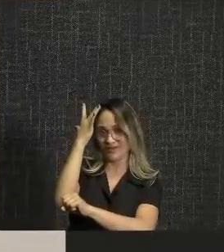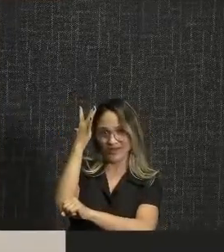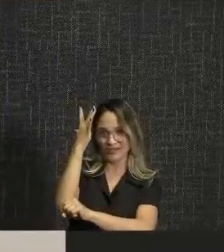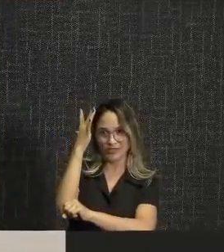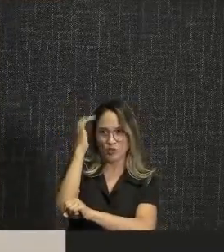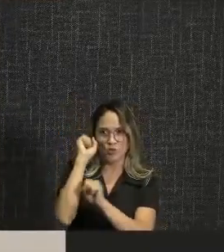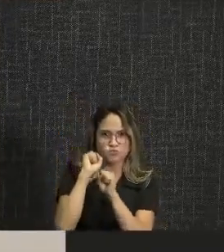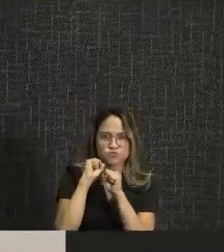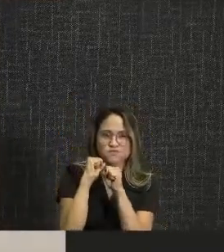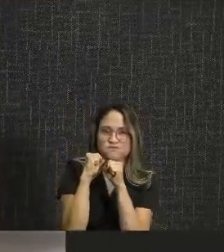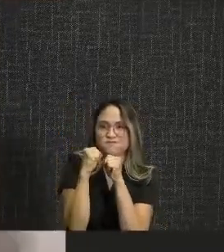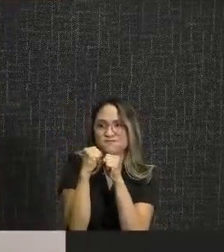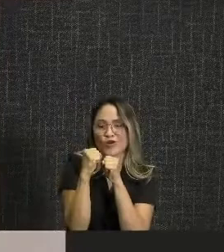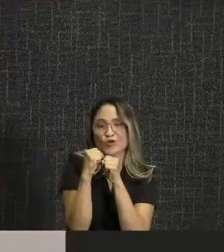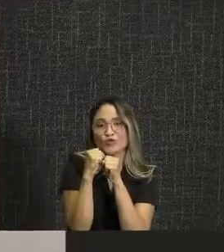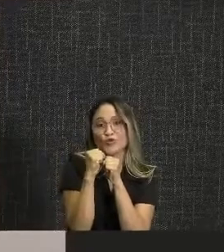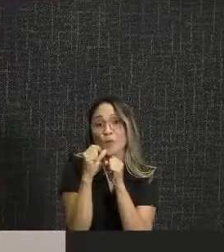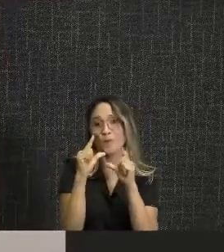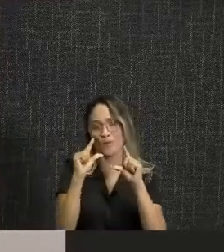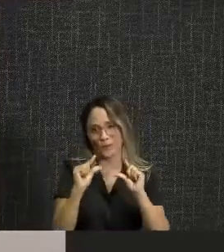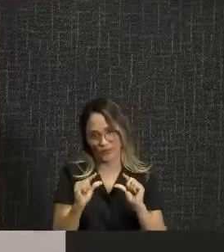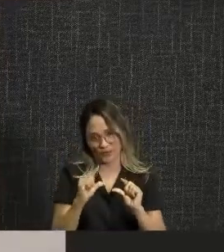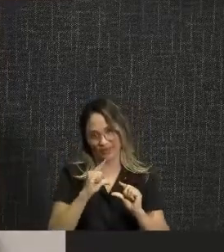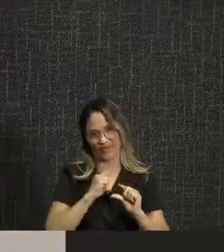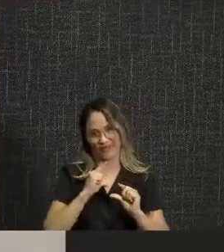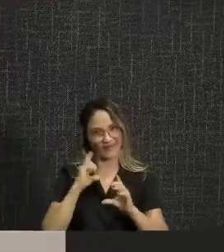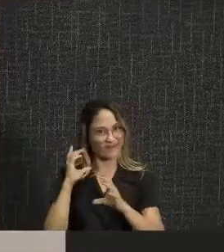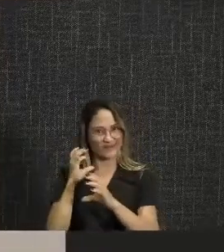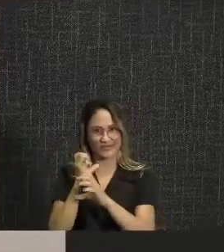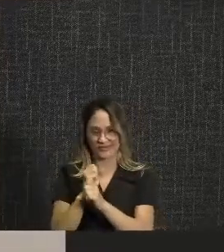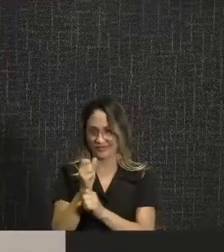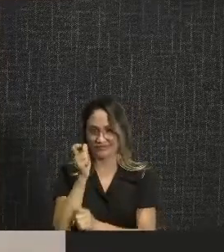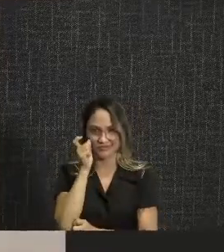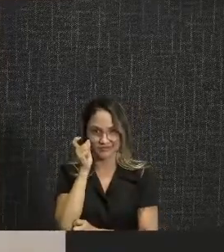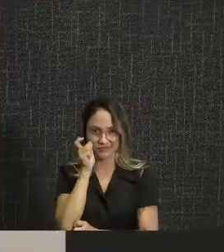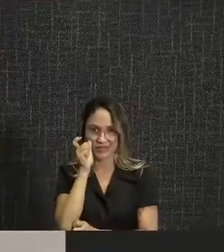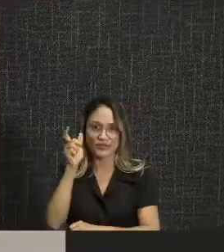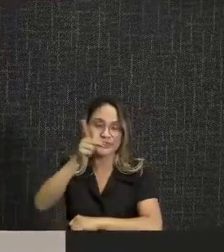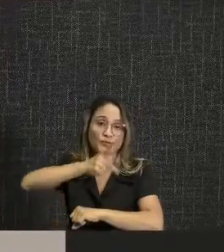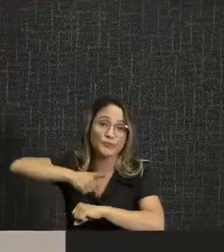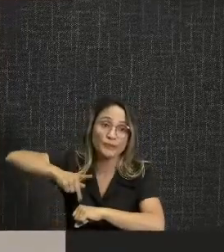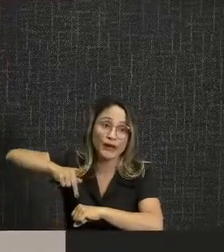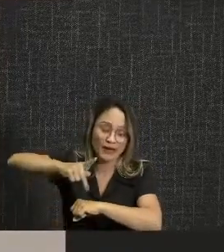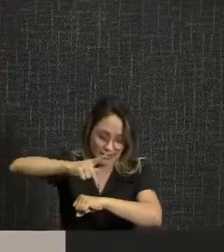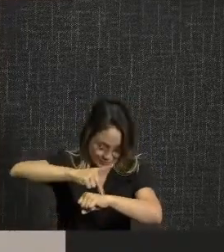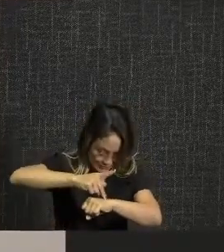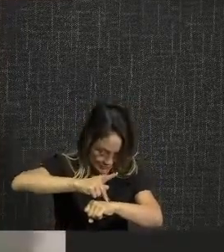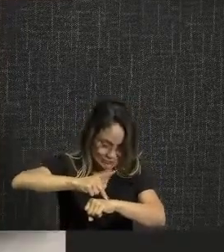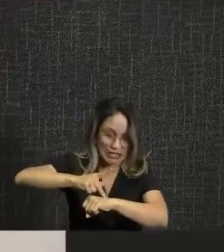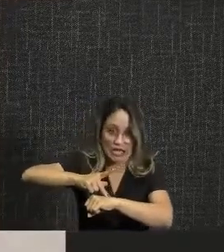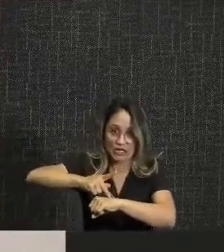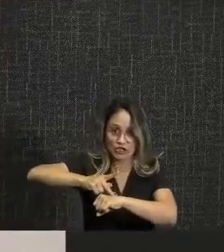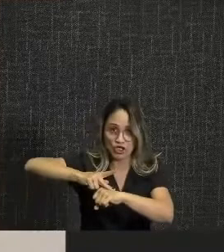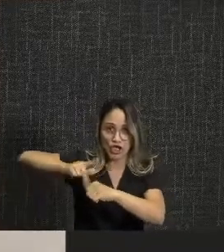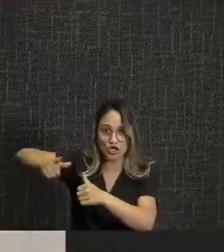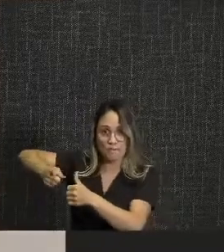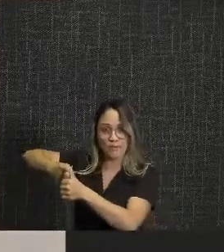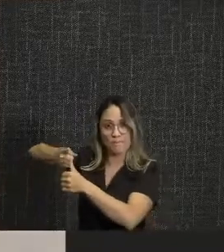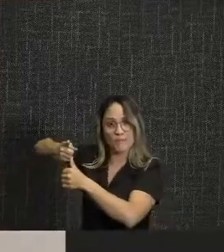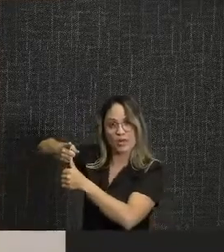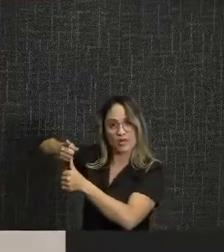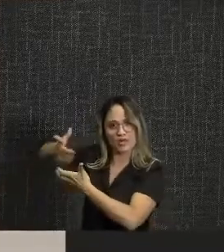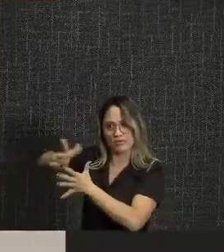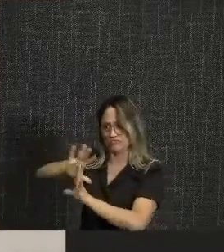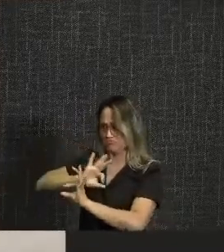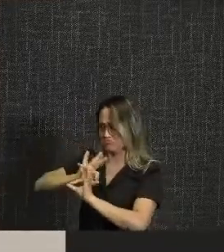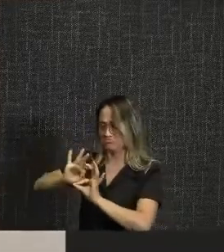você consegue ter resultados interessantes. Num país de primeiro mundo, isso não é assim, tá? Você, as maçãs que estavam